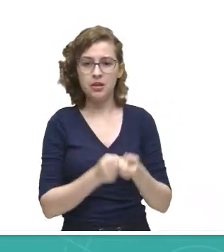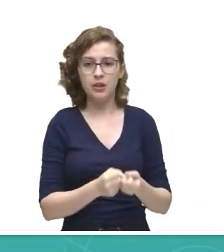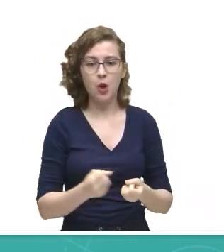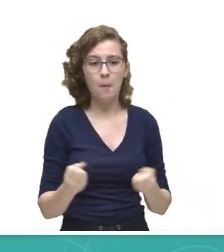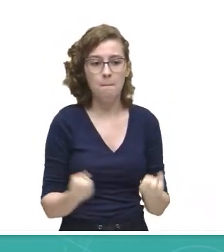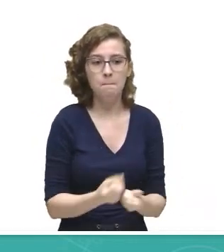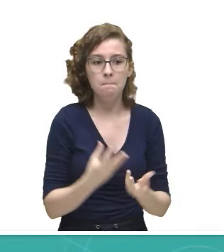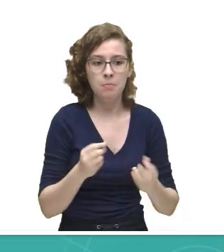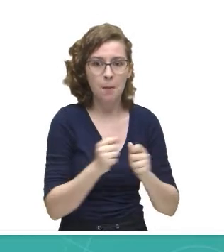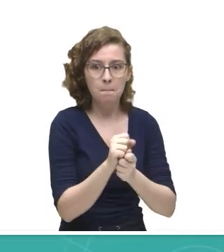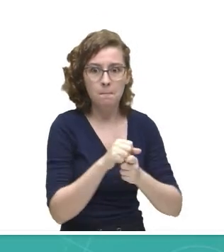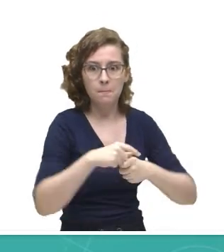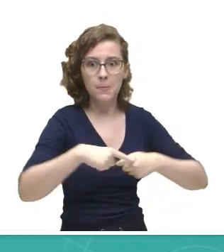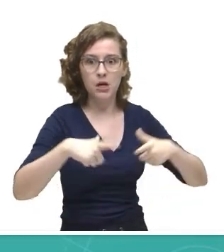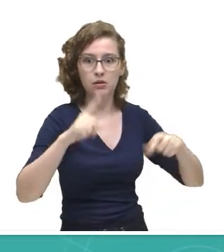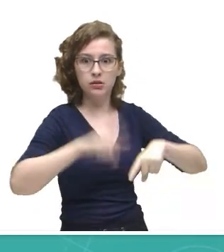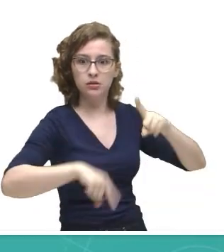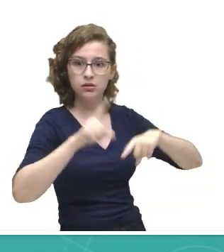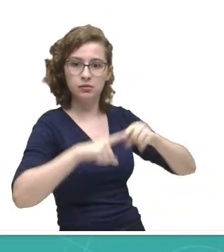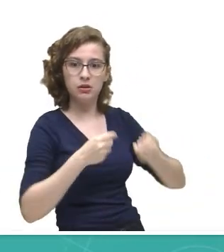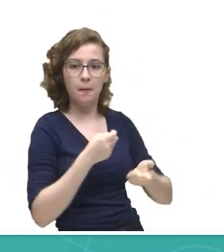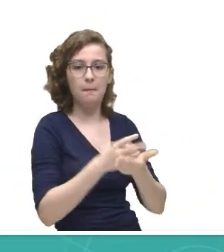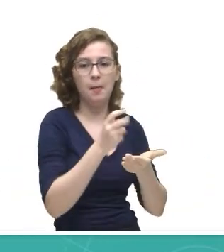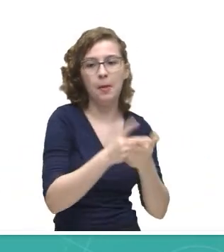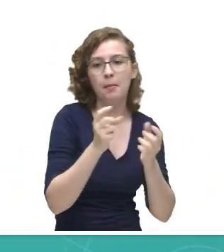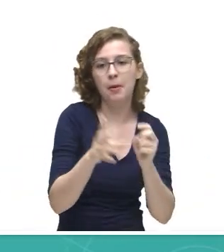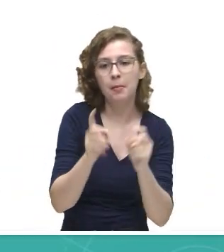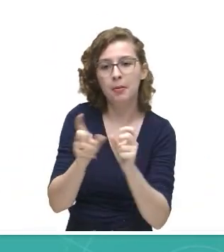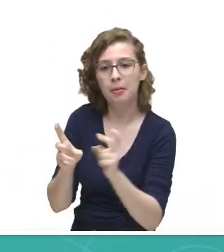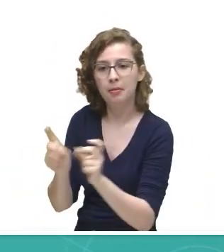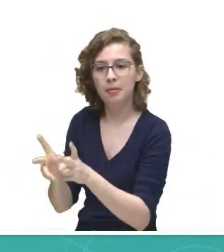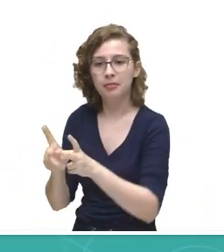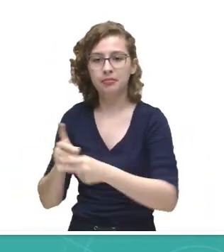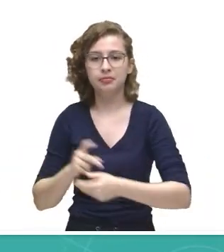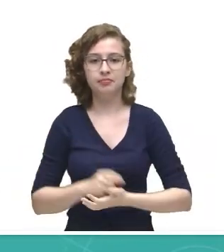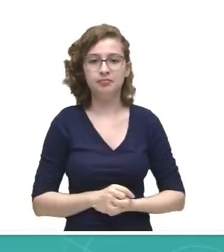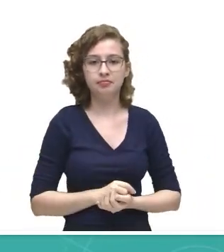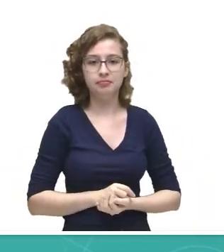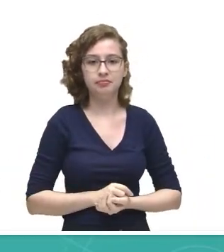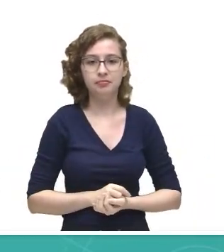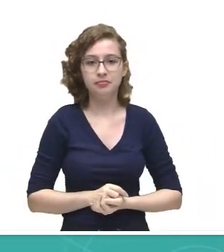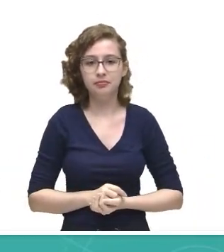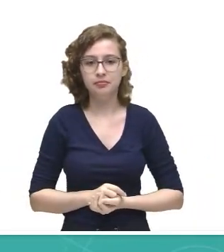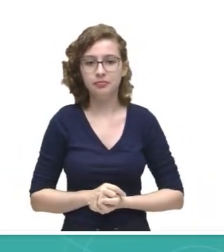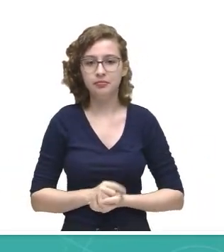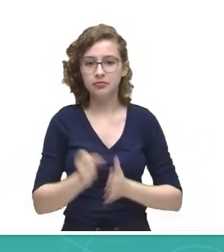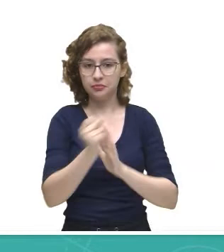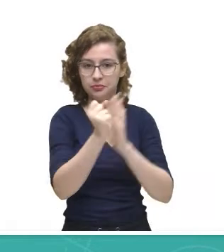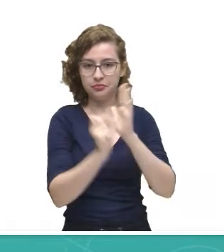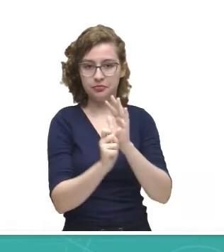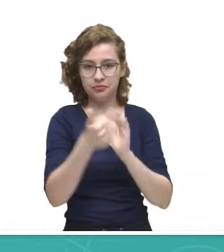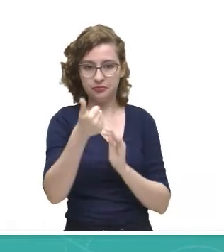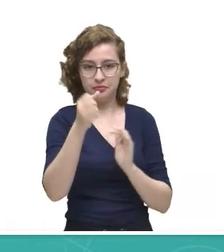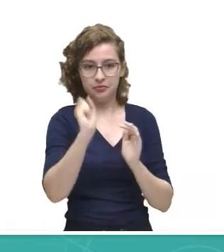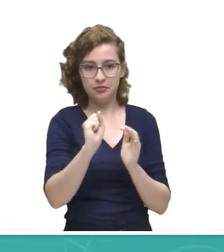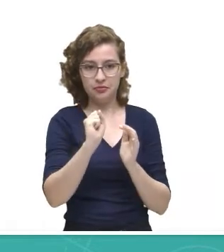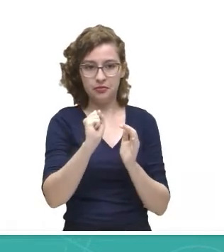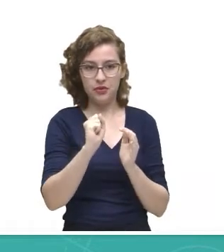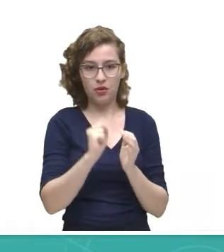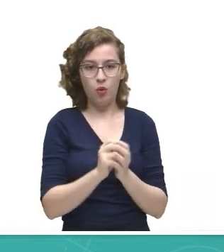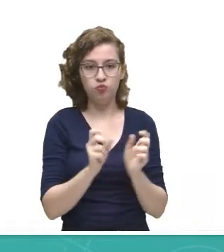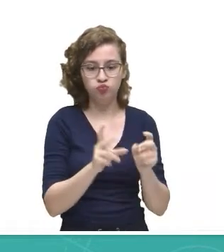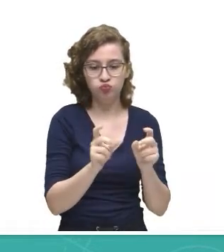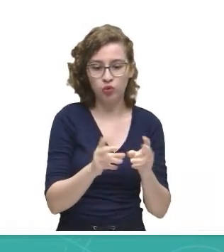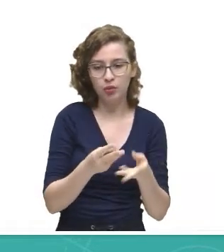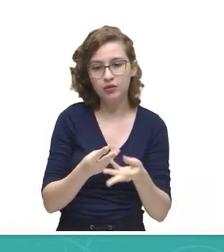ter disponíveis para vender. Então, melhora também a questão financeira. No século XVIII, o crescimento do comércio de algodão